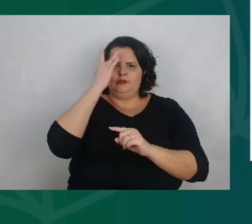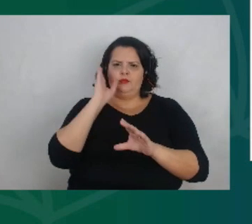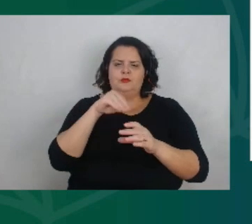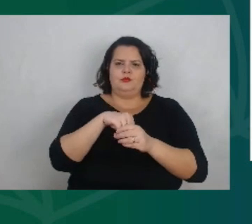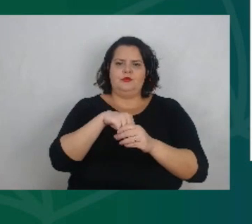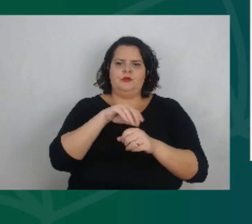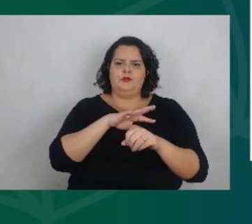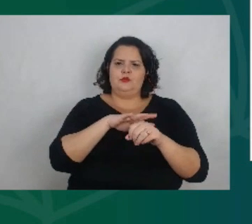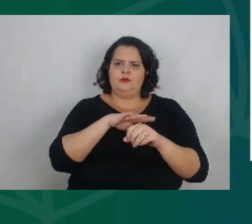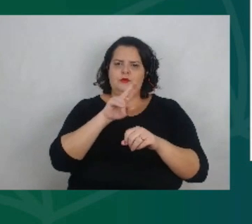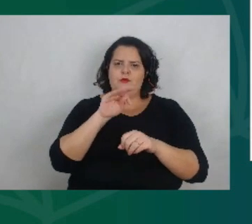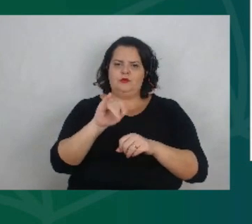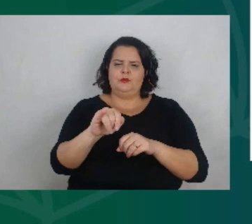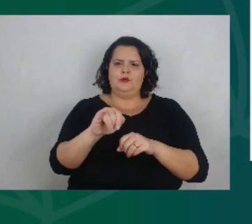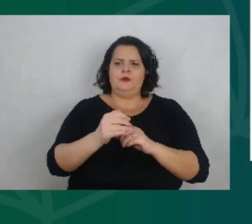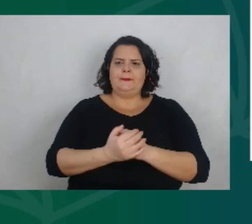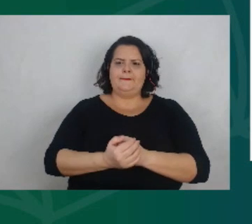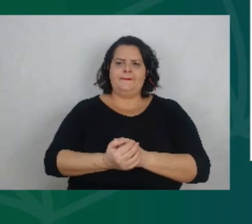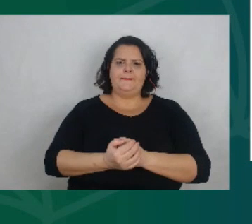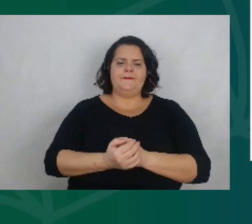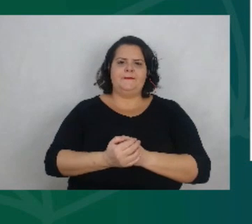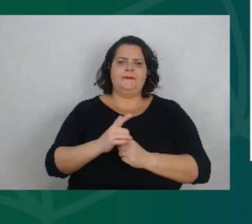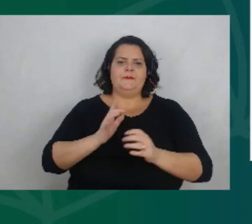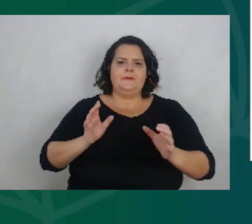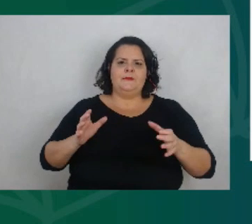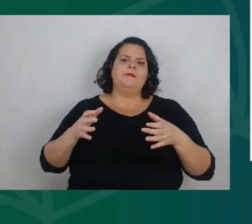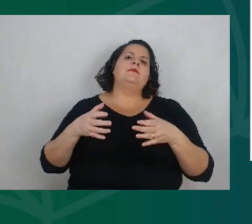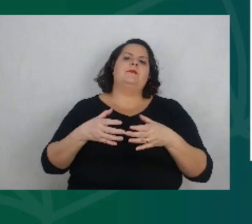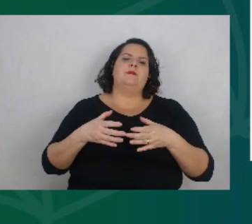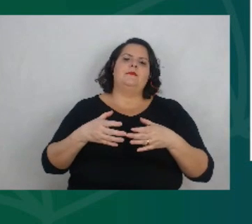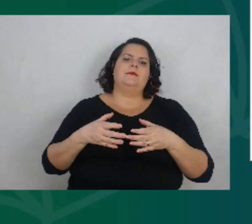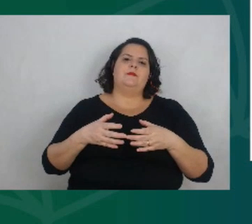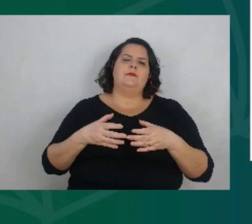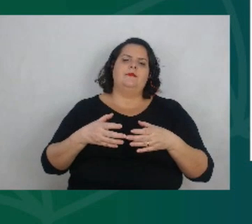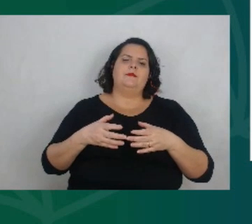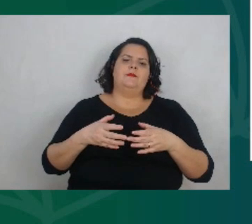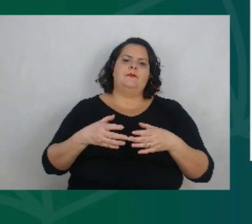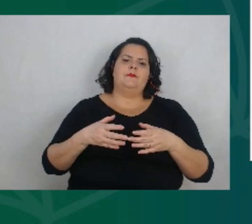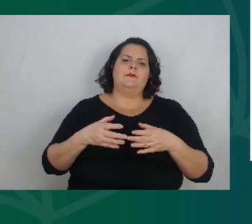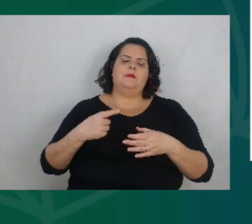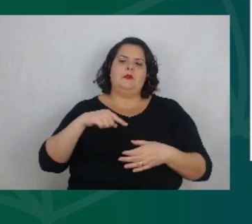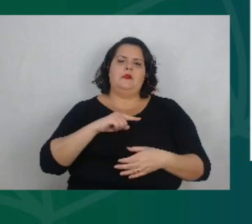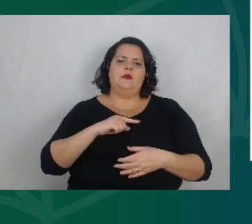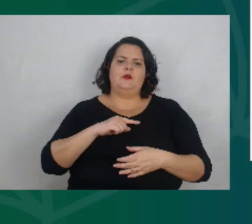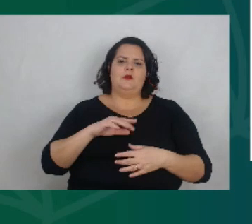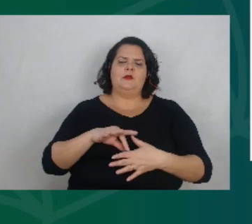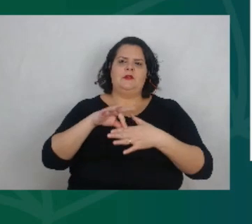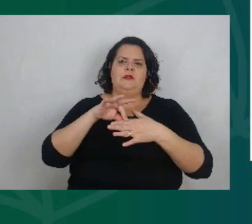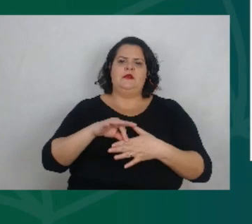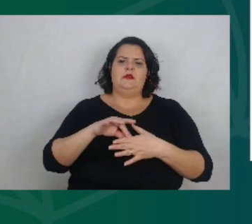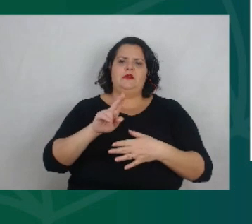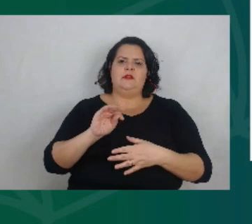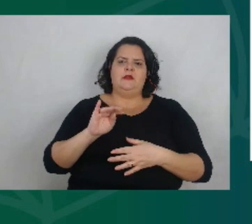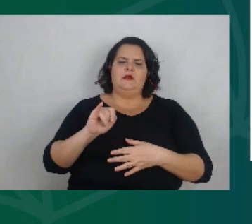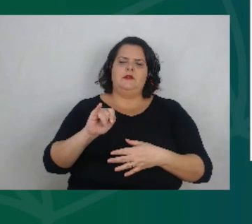Aqui também o nosso time, como diz a doutora Flávia, nossa líder da UTI, brilhantemente